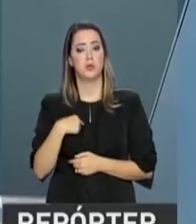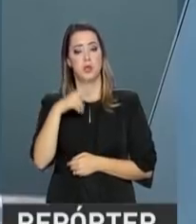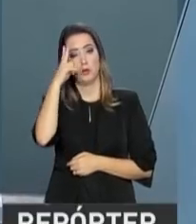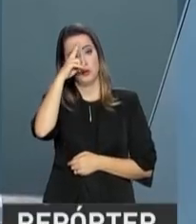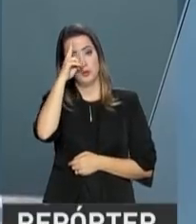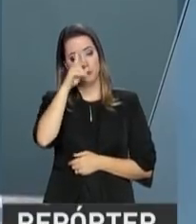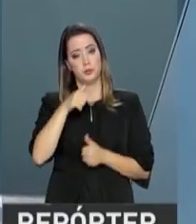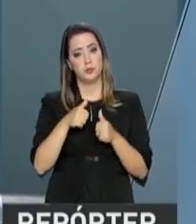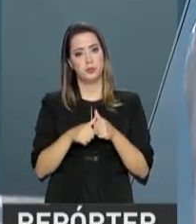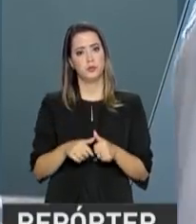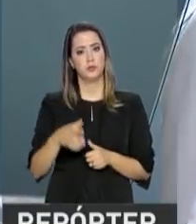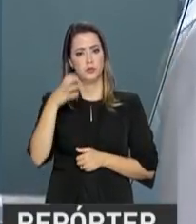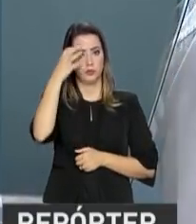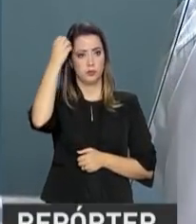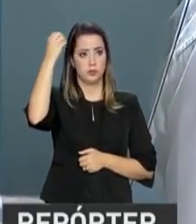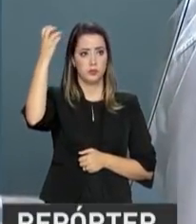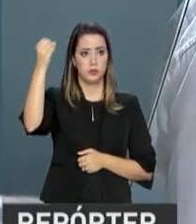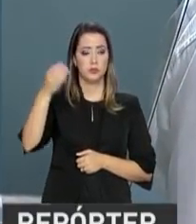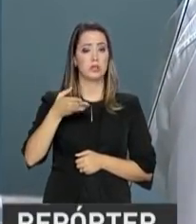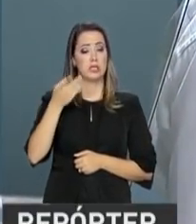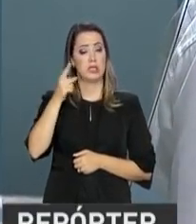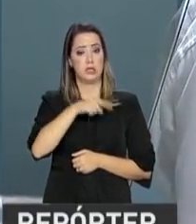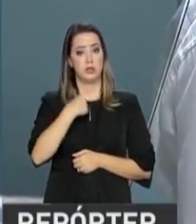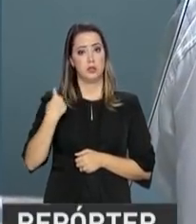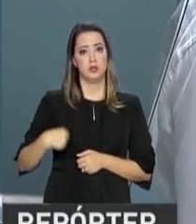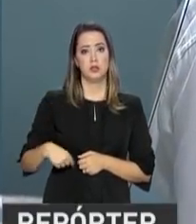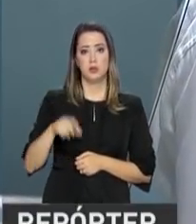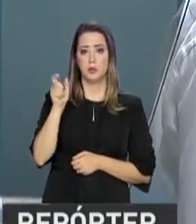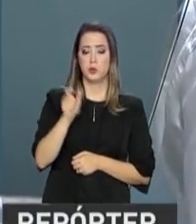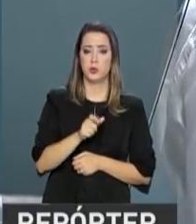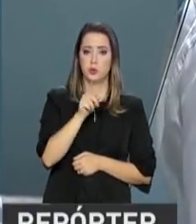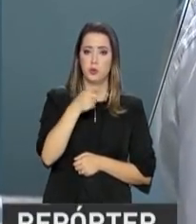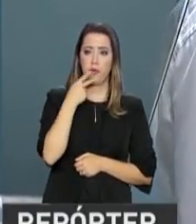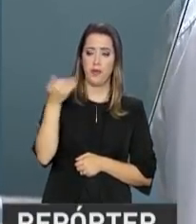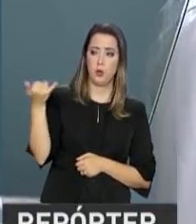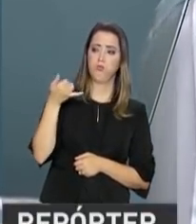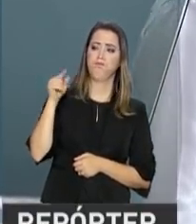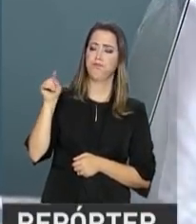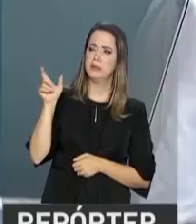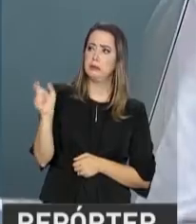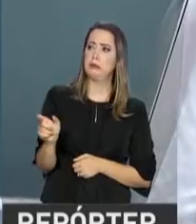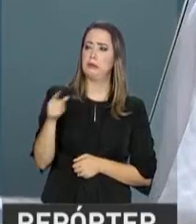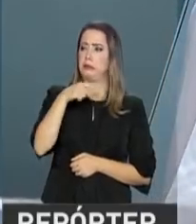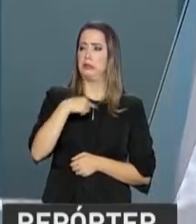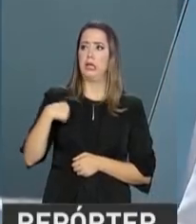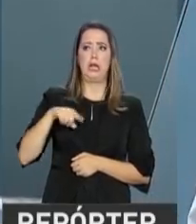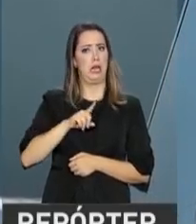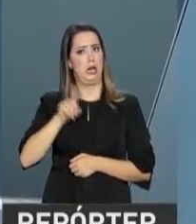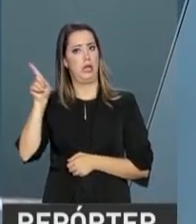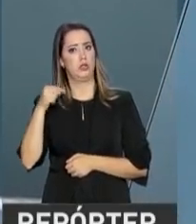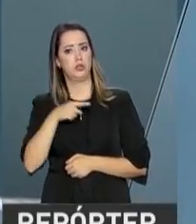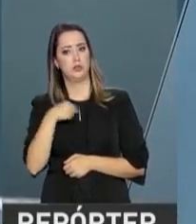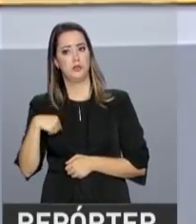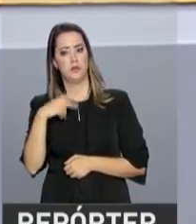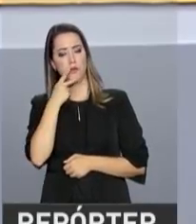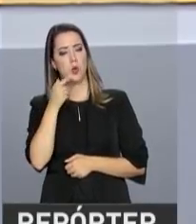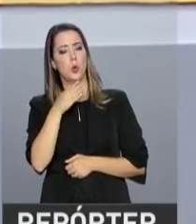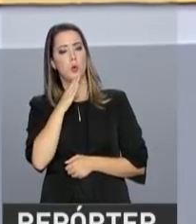recordo que estando, se não me engano, numa ocasião na China, alguém me falou de lá, me falou do trabalho da